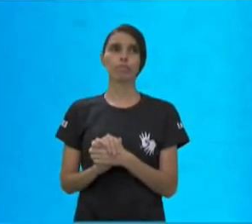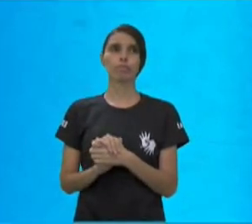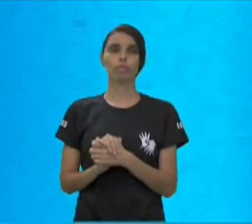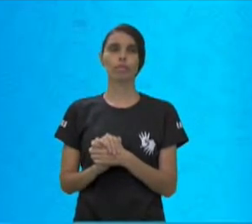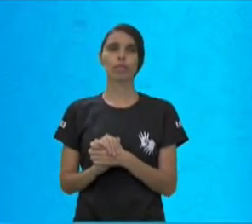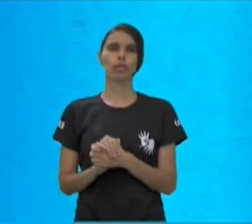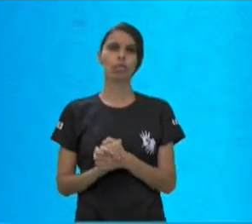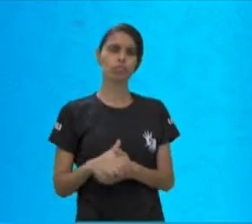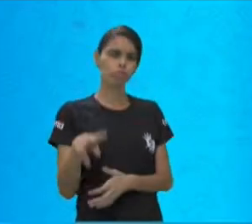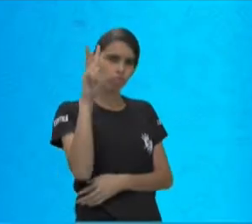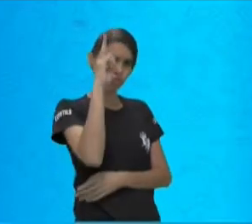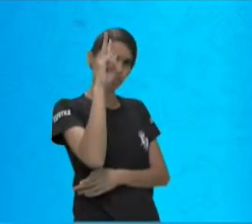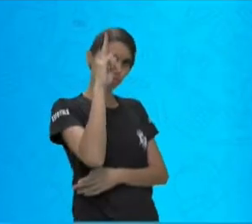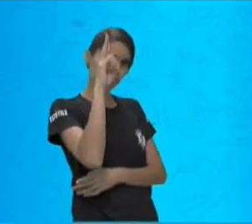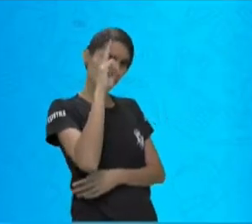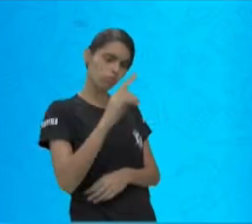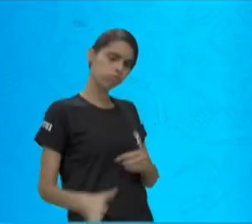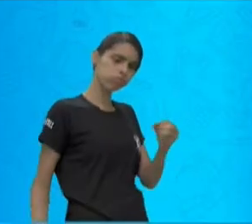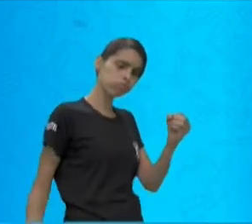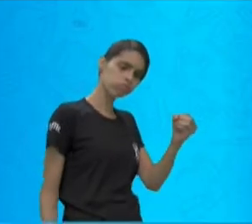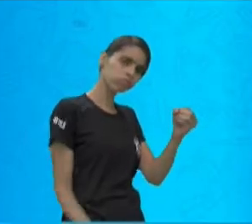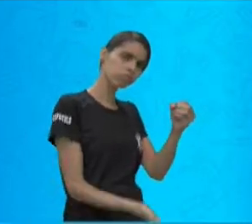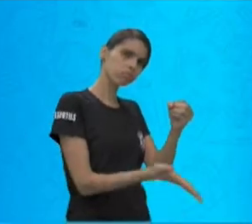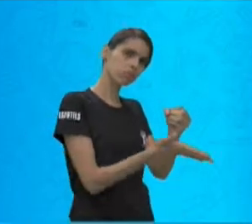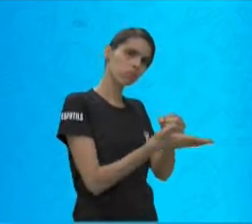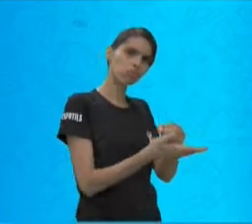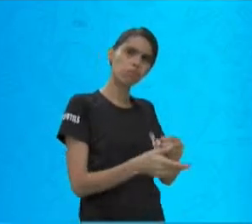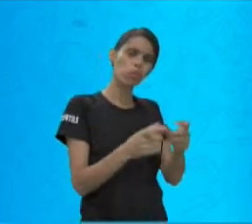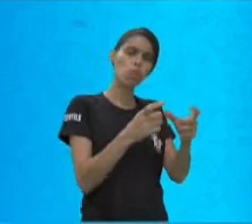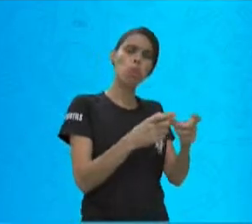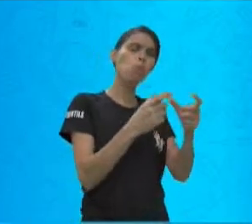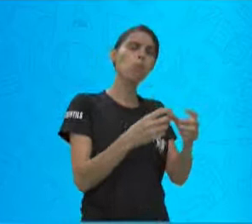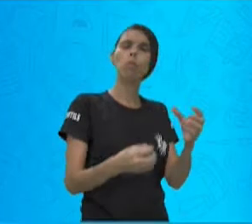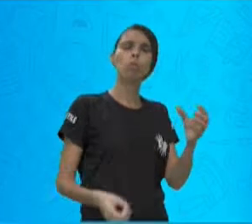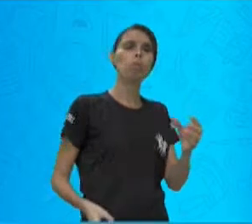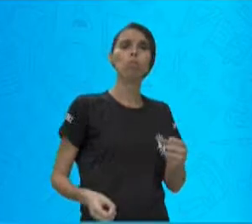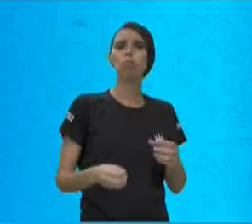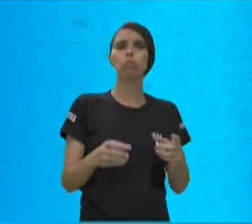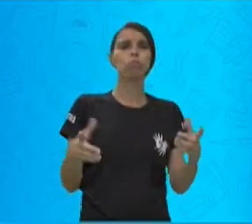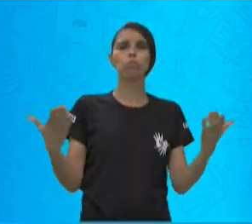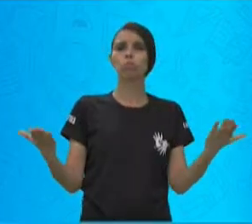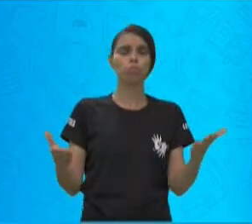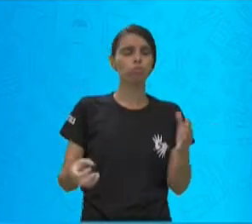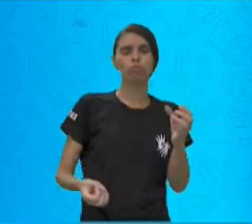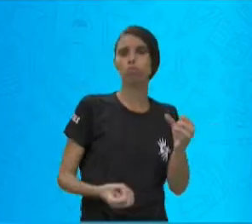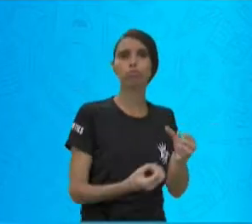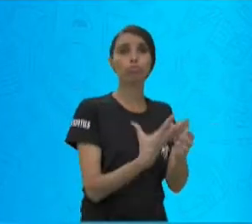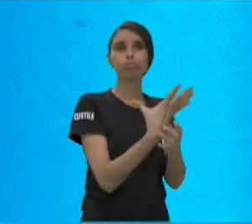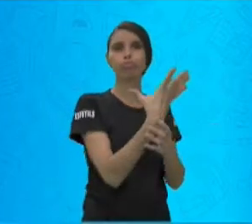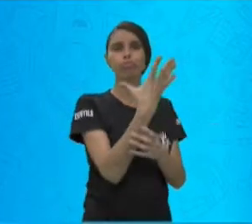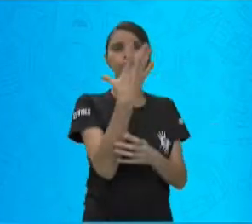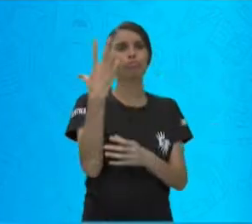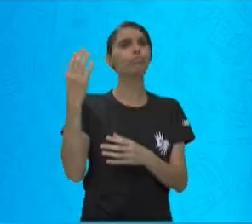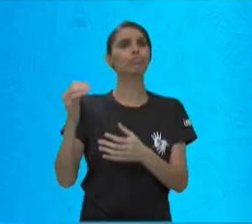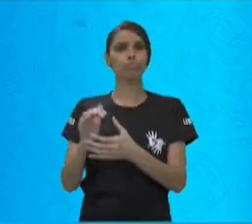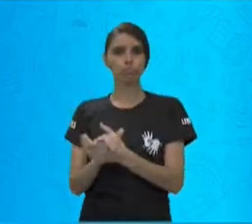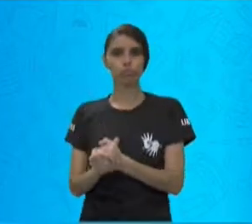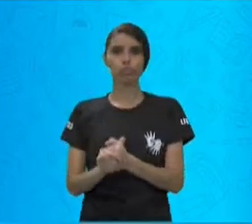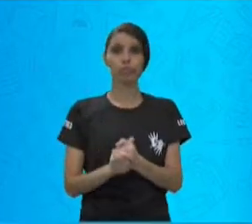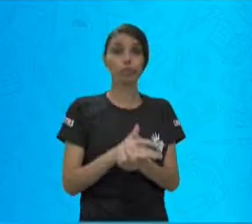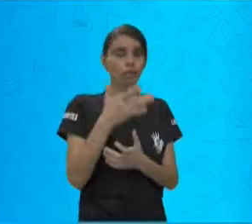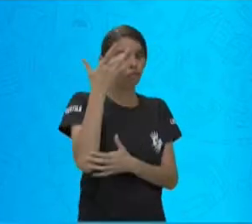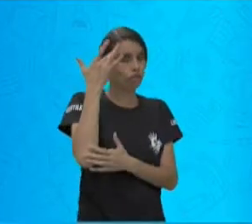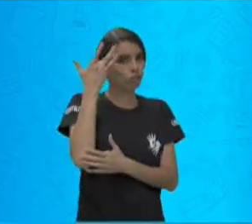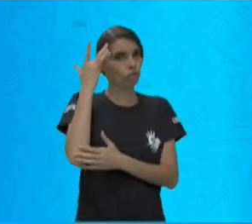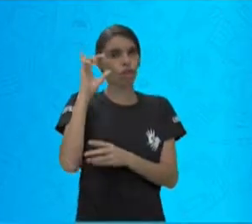é a história da peteca quando e onde surgiu a peteca não se sabe exatamente quando